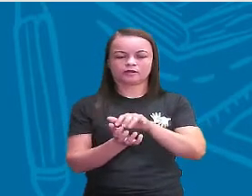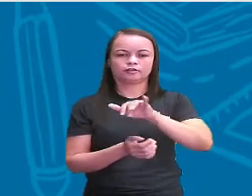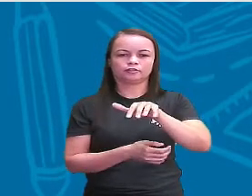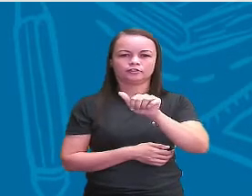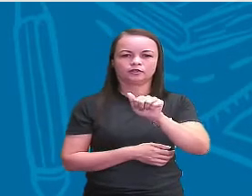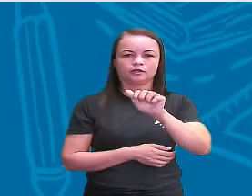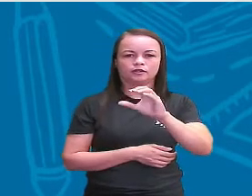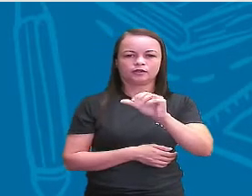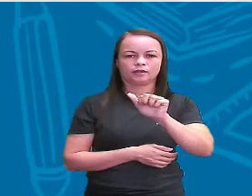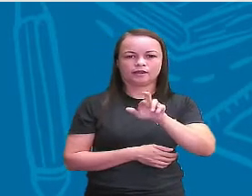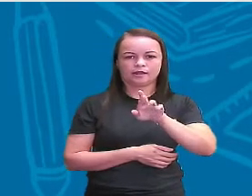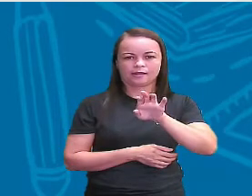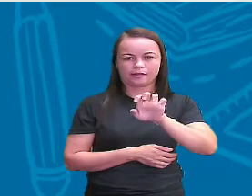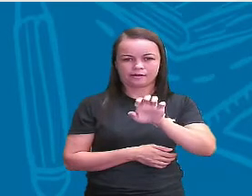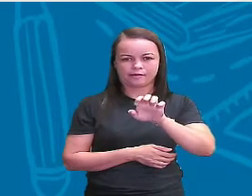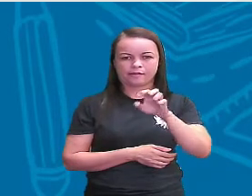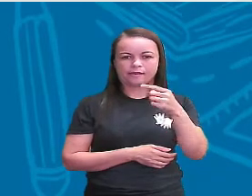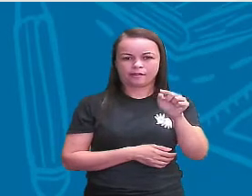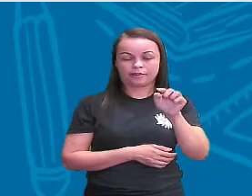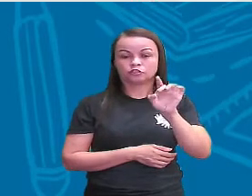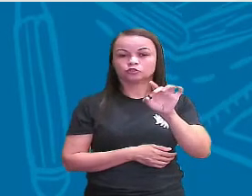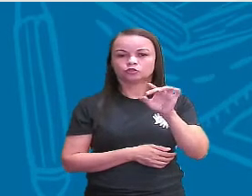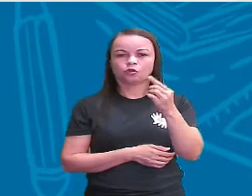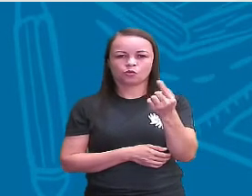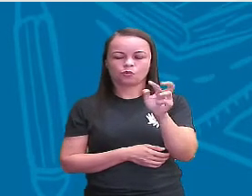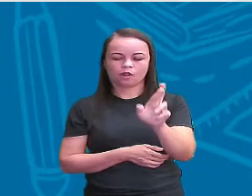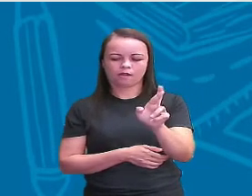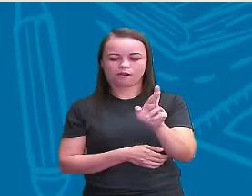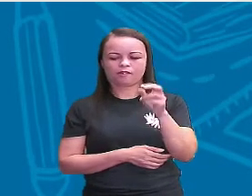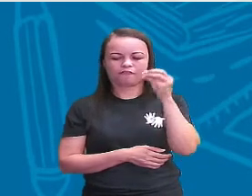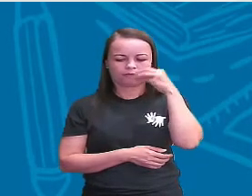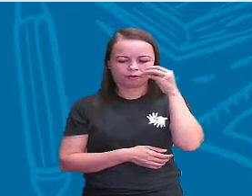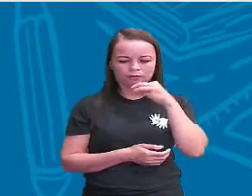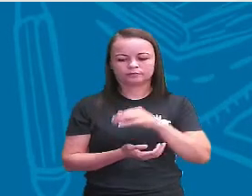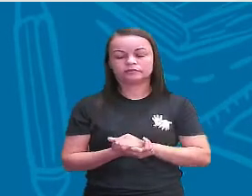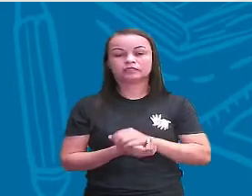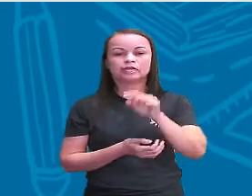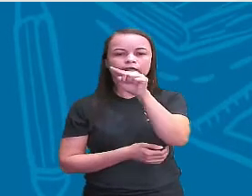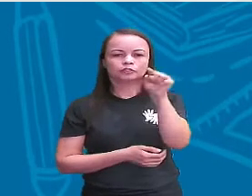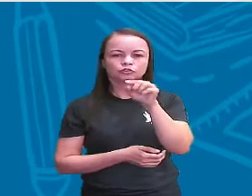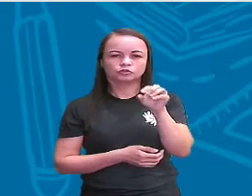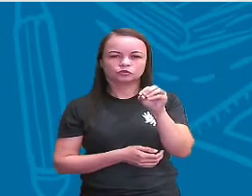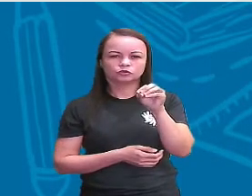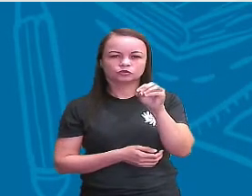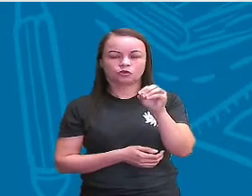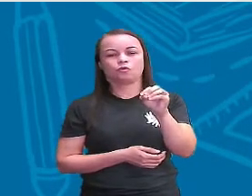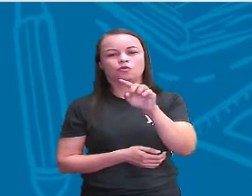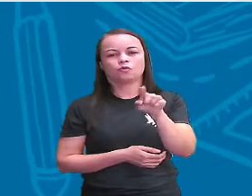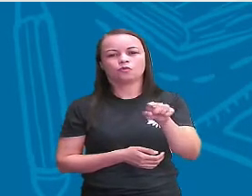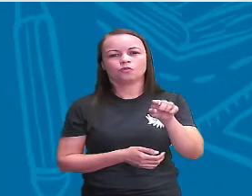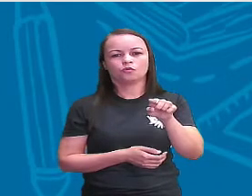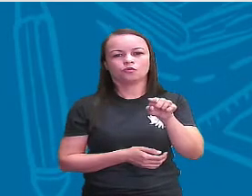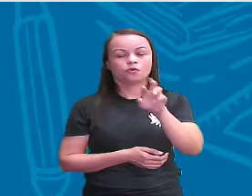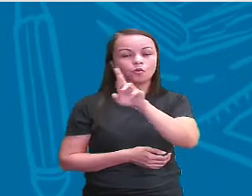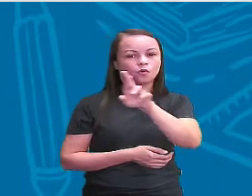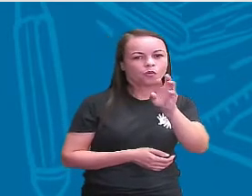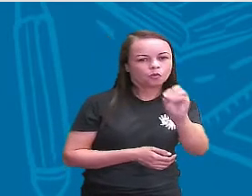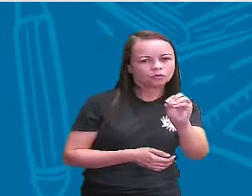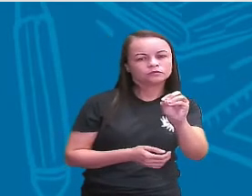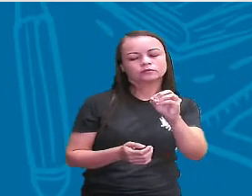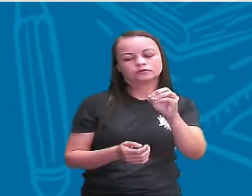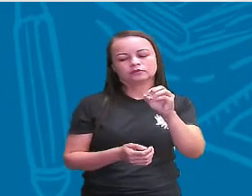na palavra zorro, eu tenho aí dois R's, para ter esse som forte. Zorro,